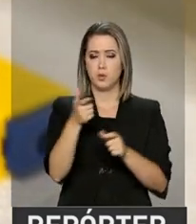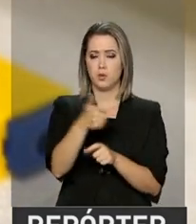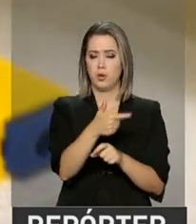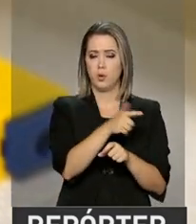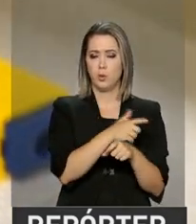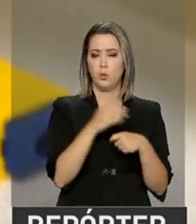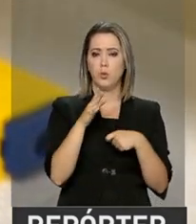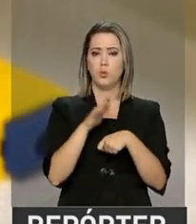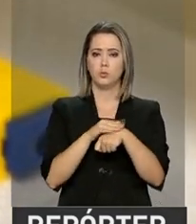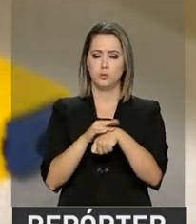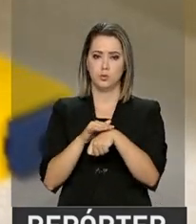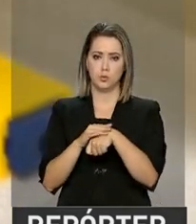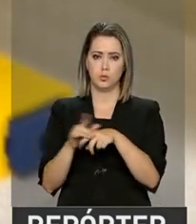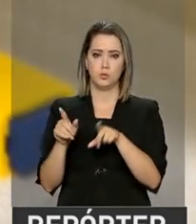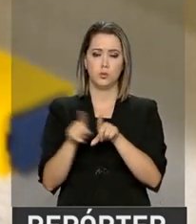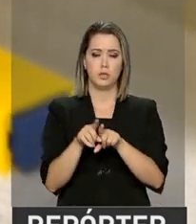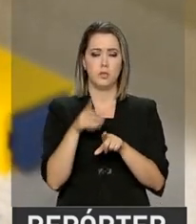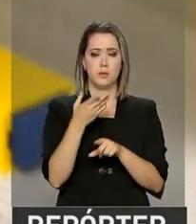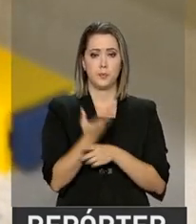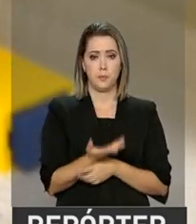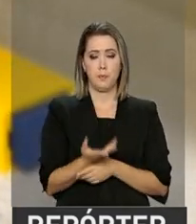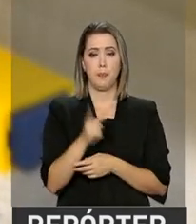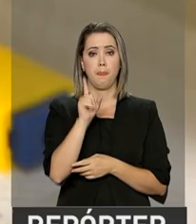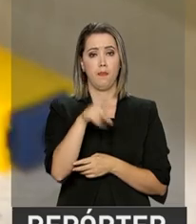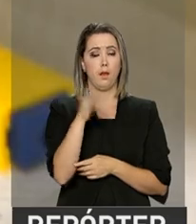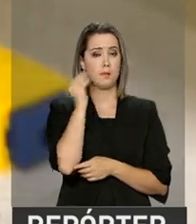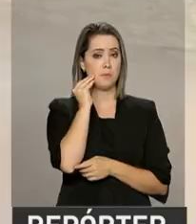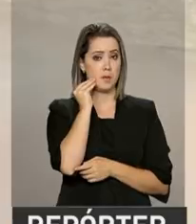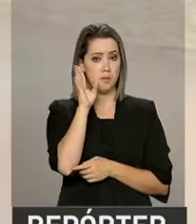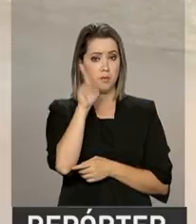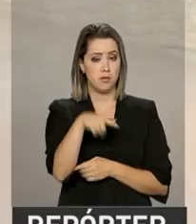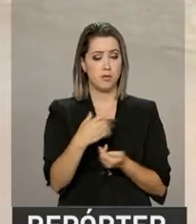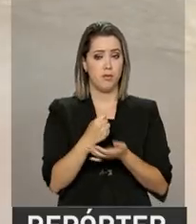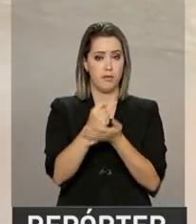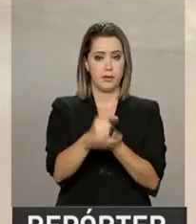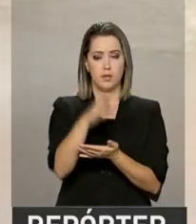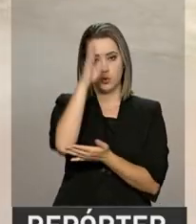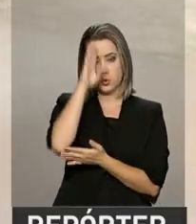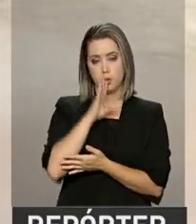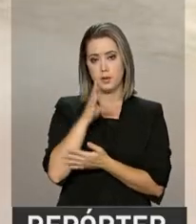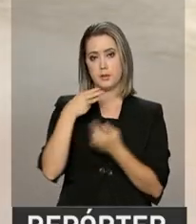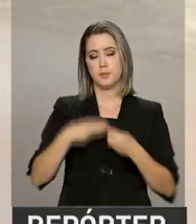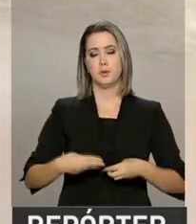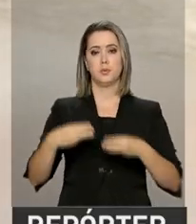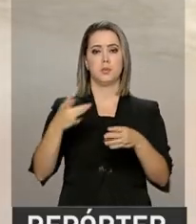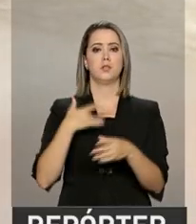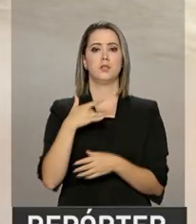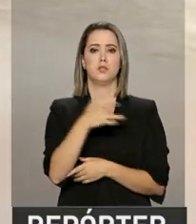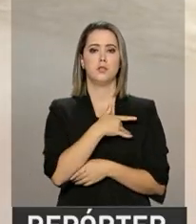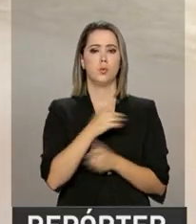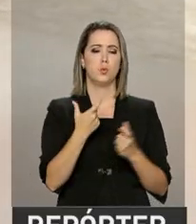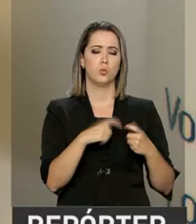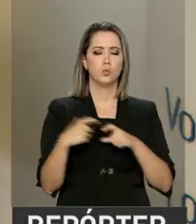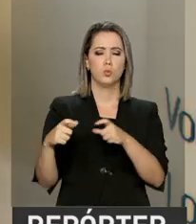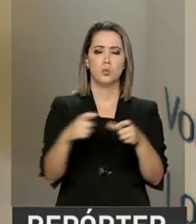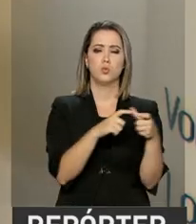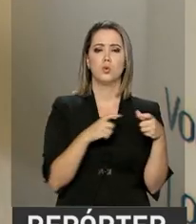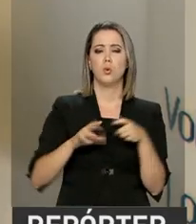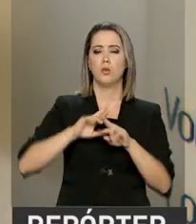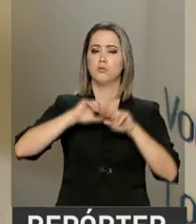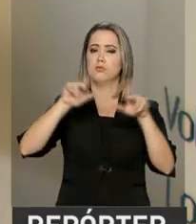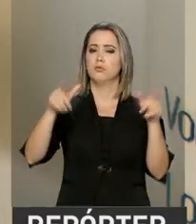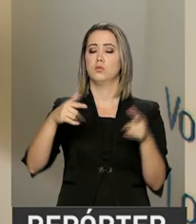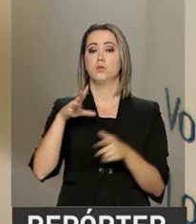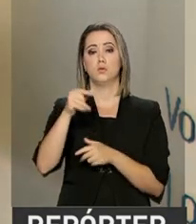e hepatite b e c o teste é disponibilizado de graça pelo Ministério da Saúde em postos de todo o país e o